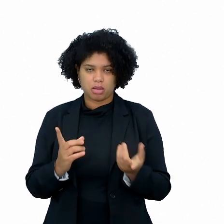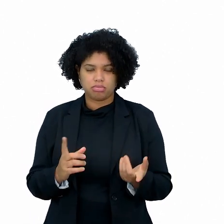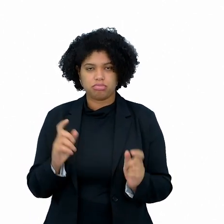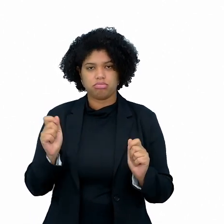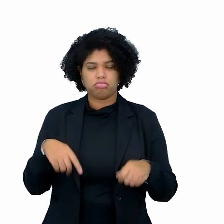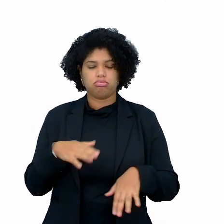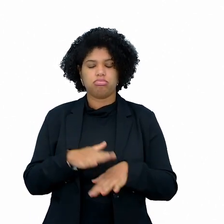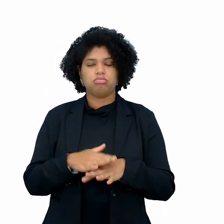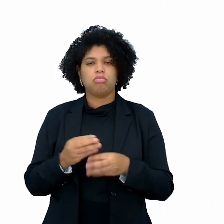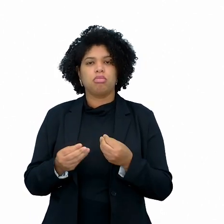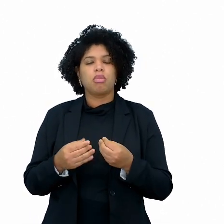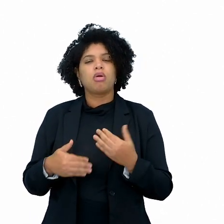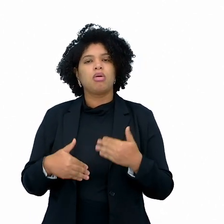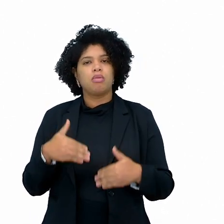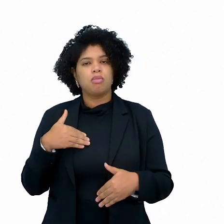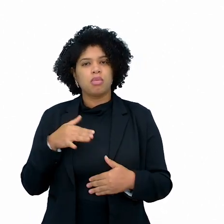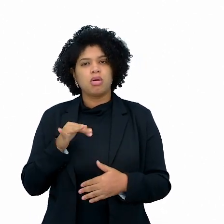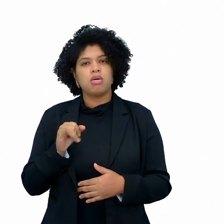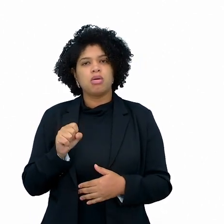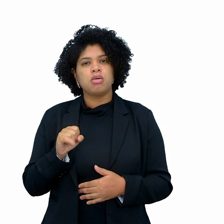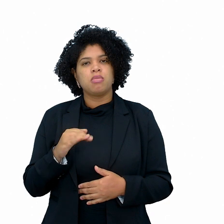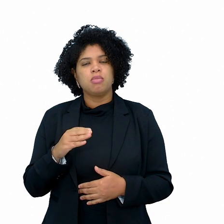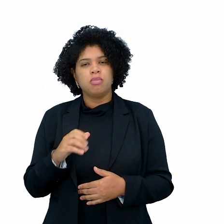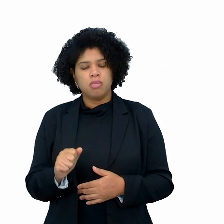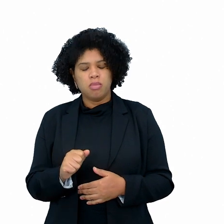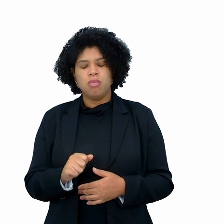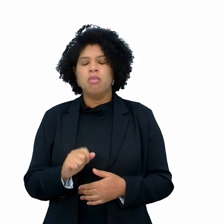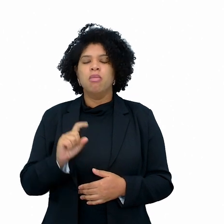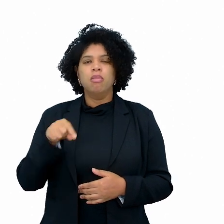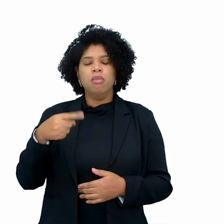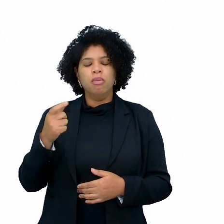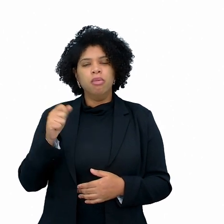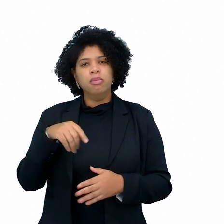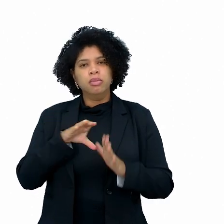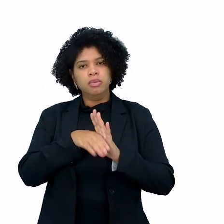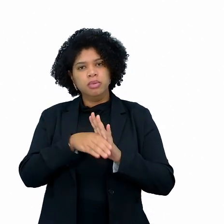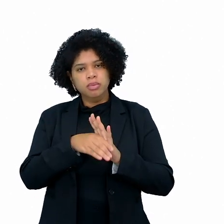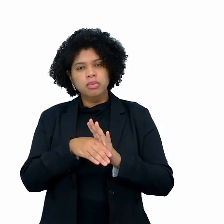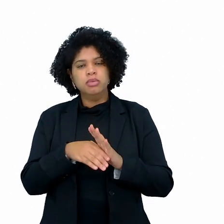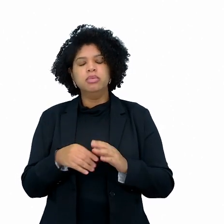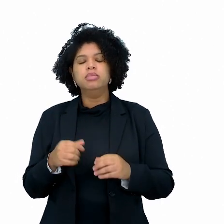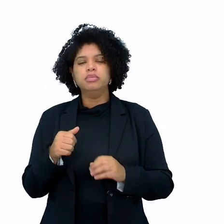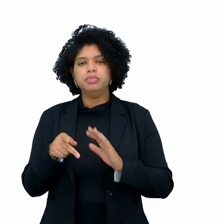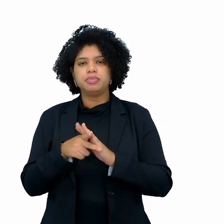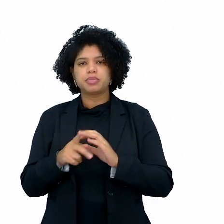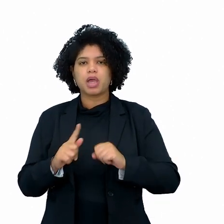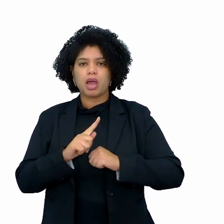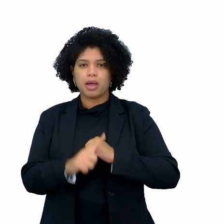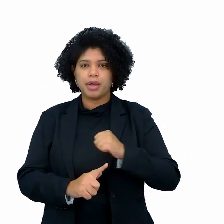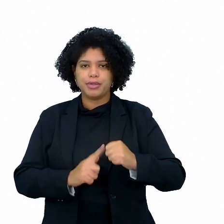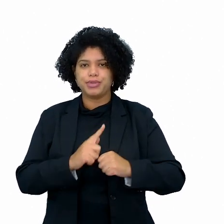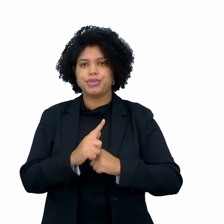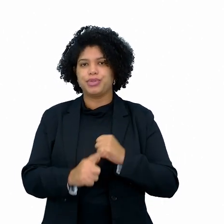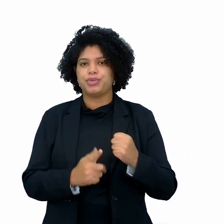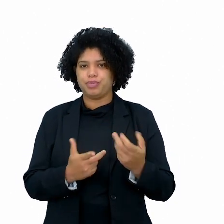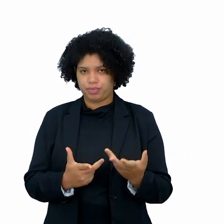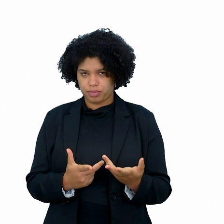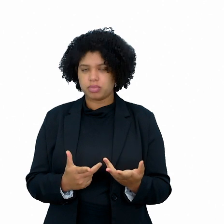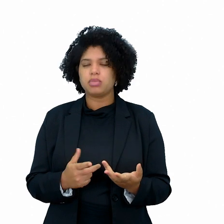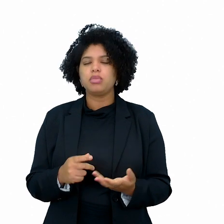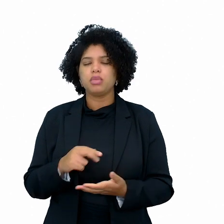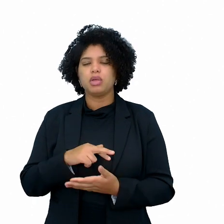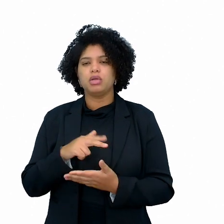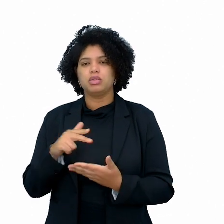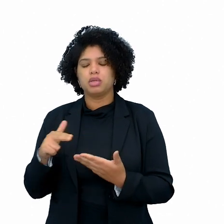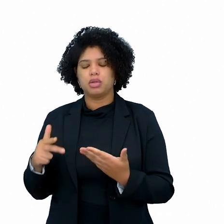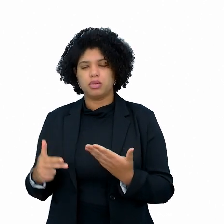grandezas físicas da termodinâmica. Eu vou trabalhar depois, né, o conceito de átomo, forças, campos, né, campo